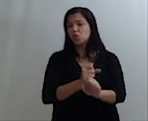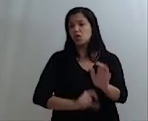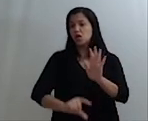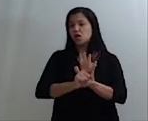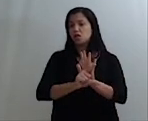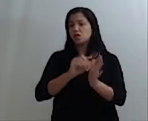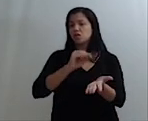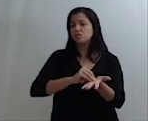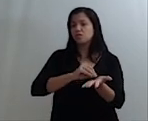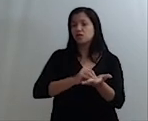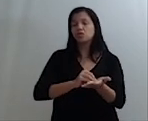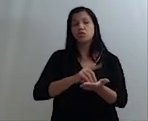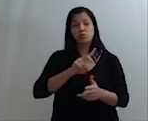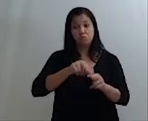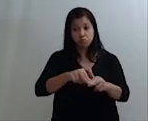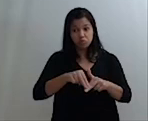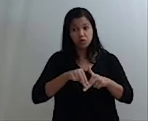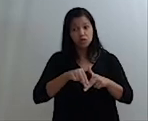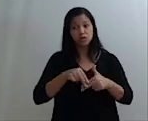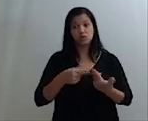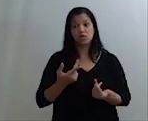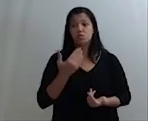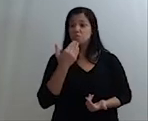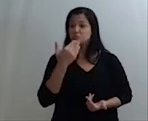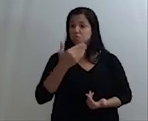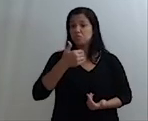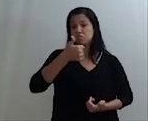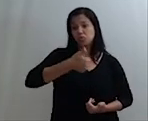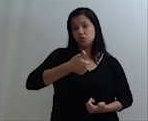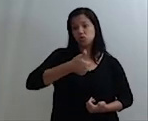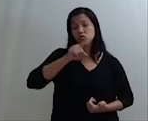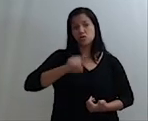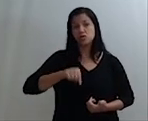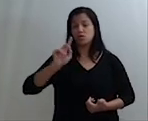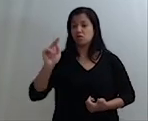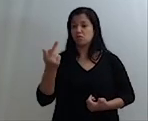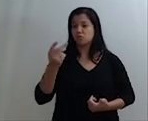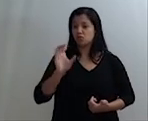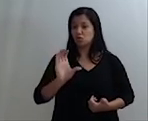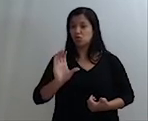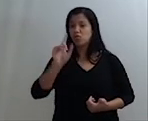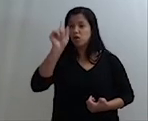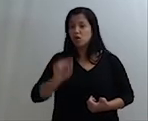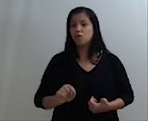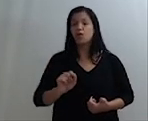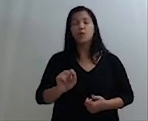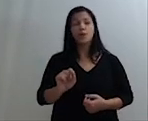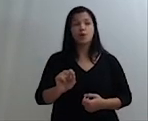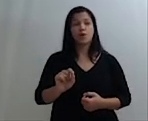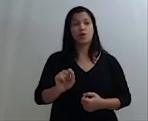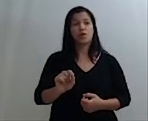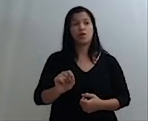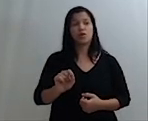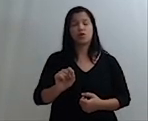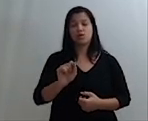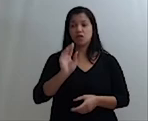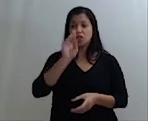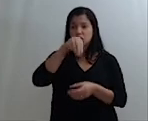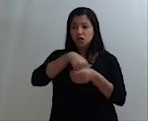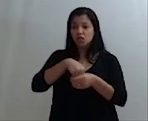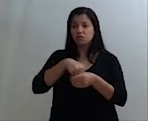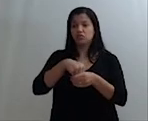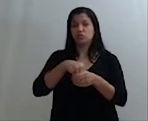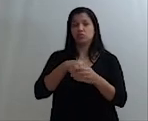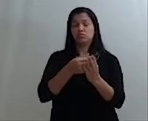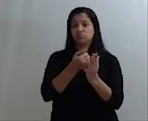primeiro pedido contido nesse avas Corpus é que na esteira da